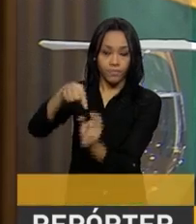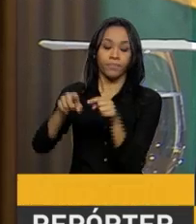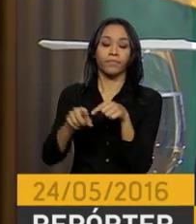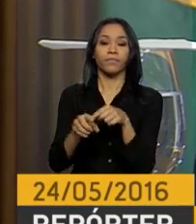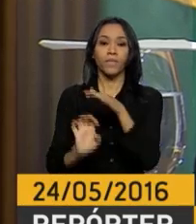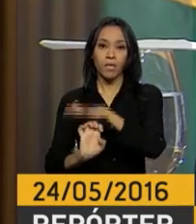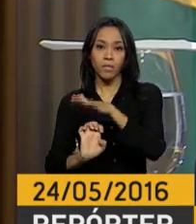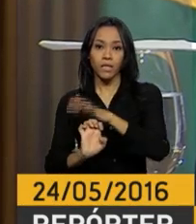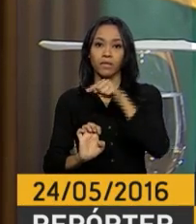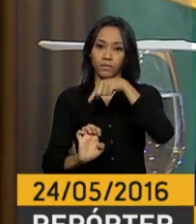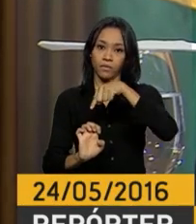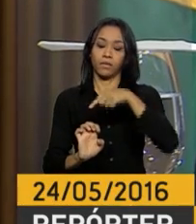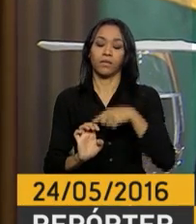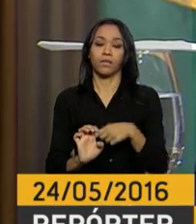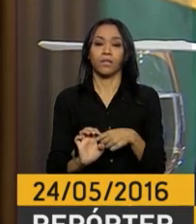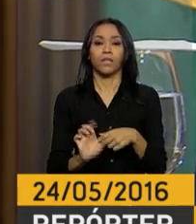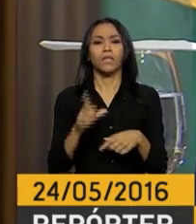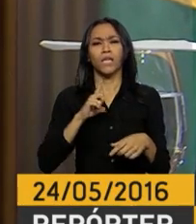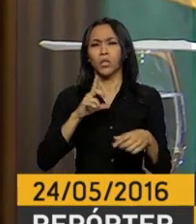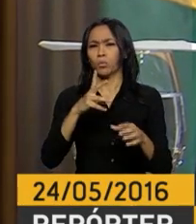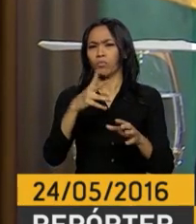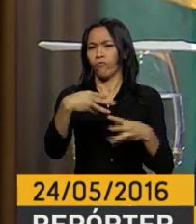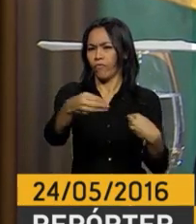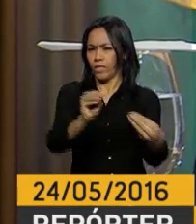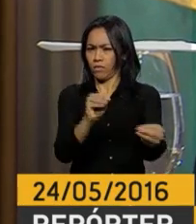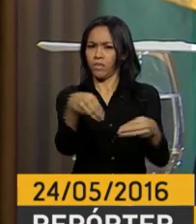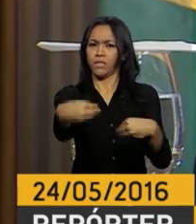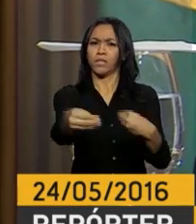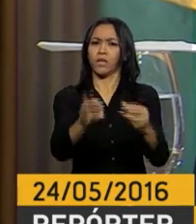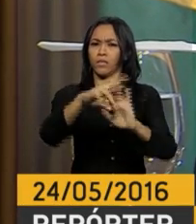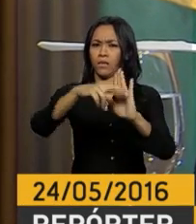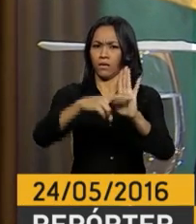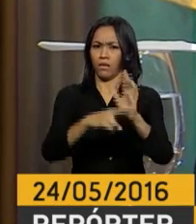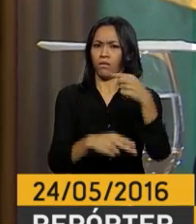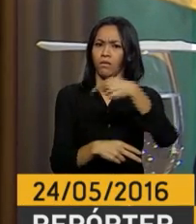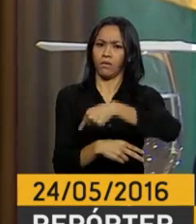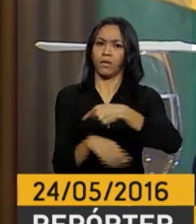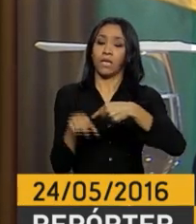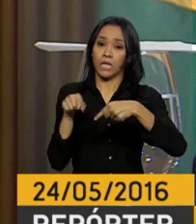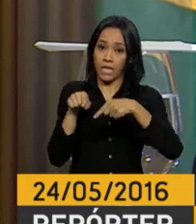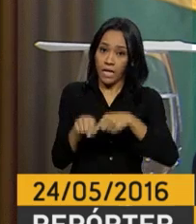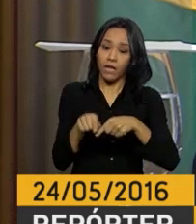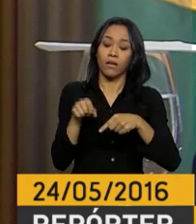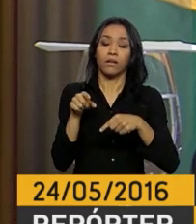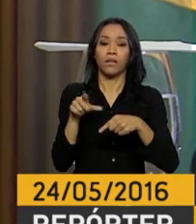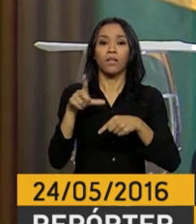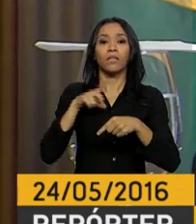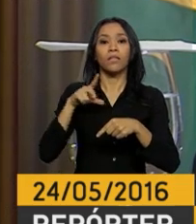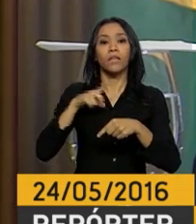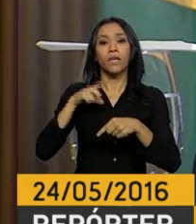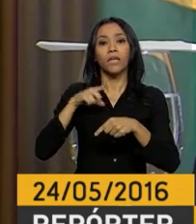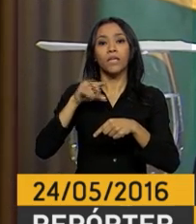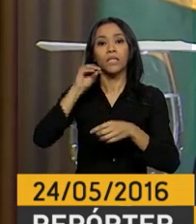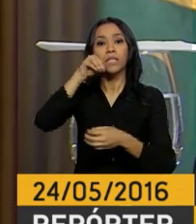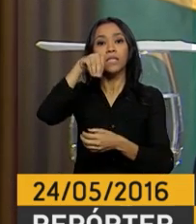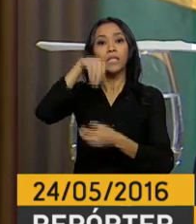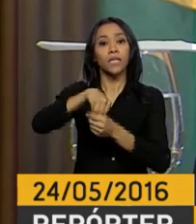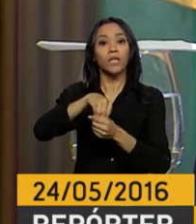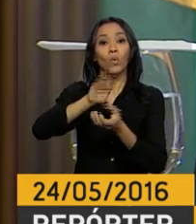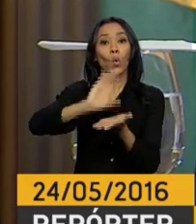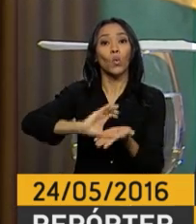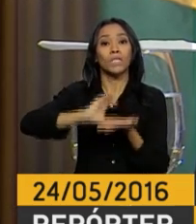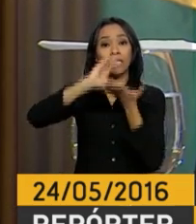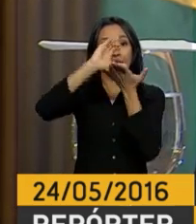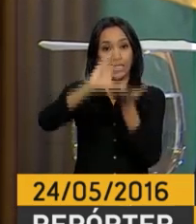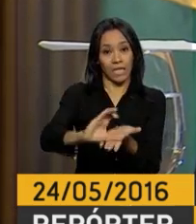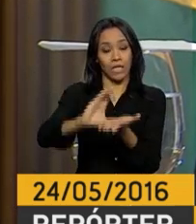está flexibilizando, não é? Ou seja, colocando a Petrobras, por força de uma decisão do Conselho Nacional de Energia,